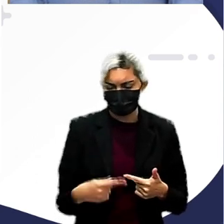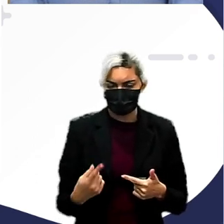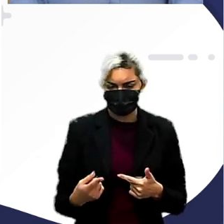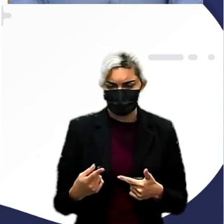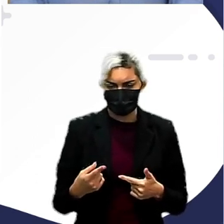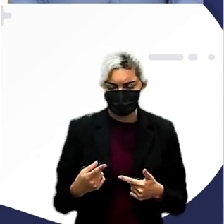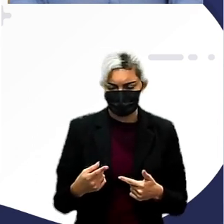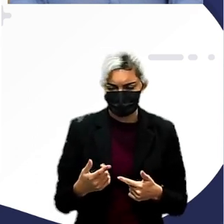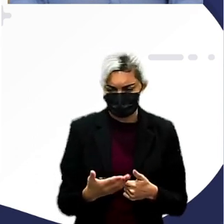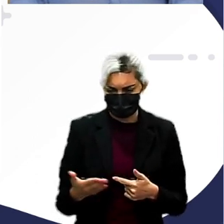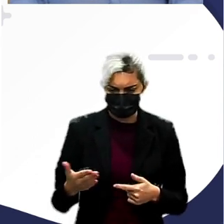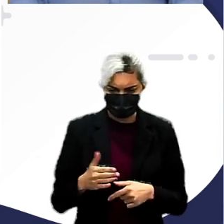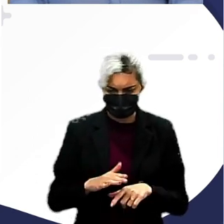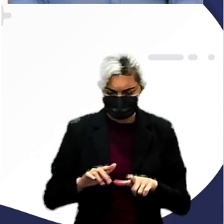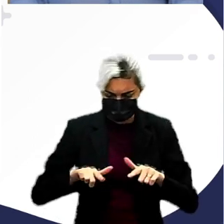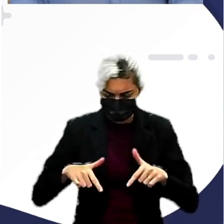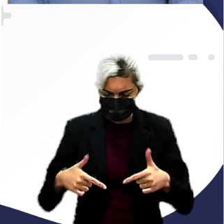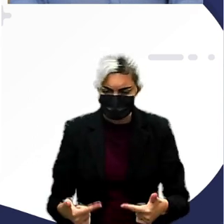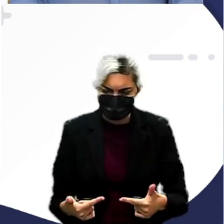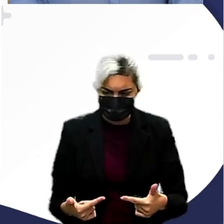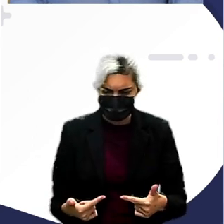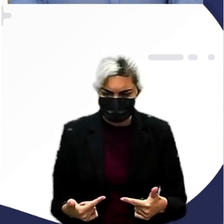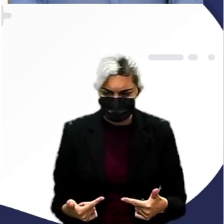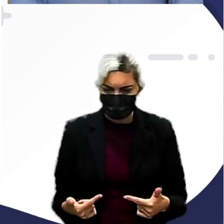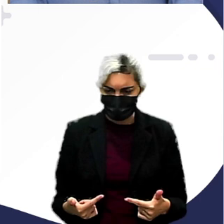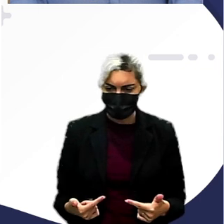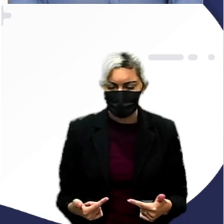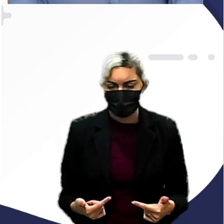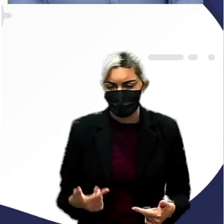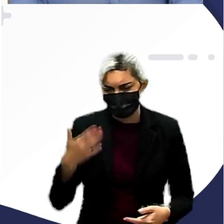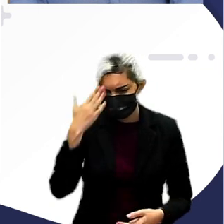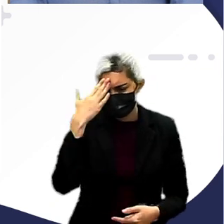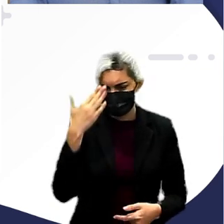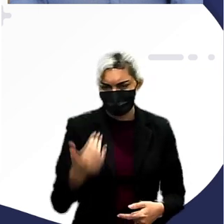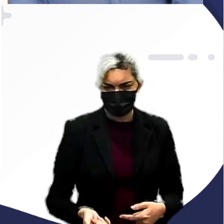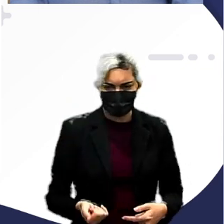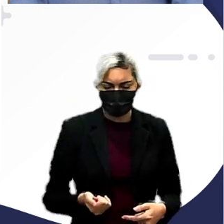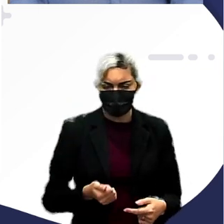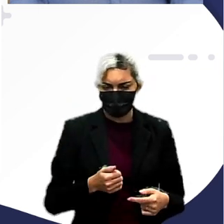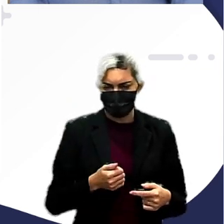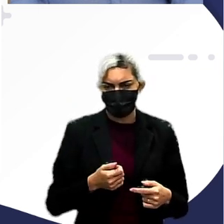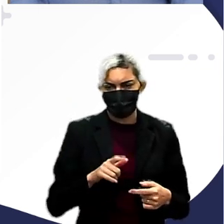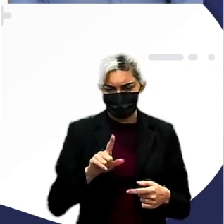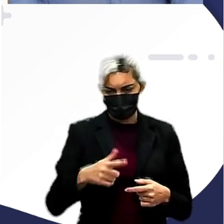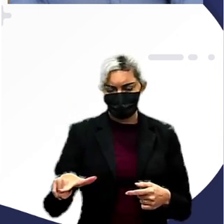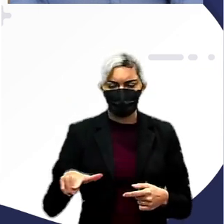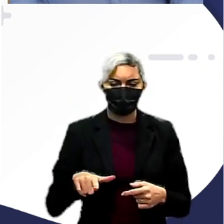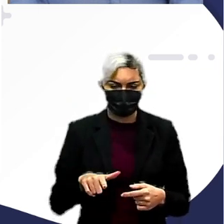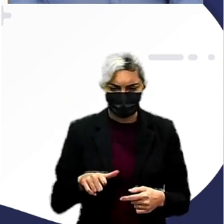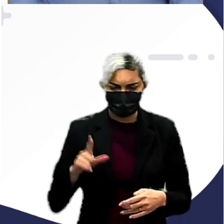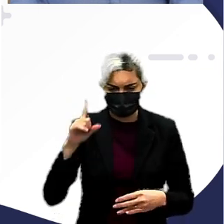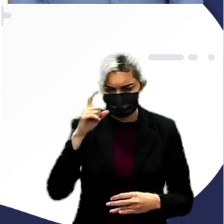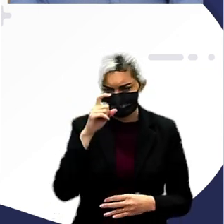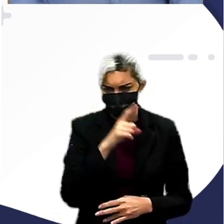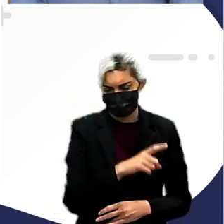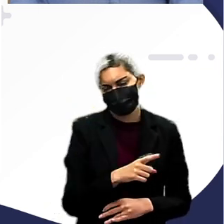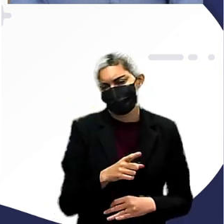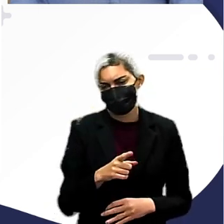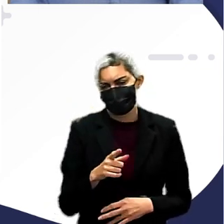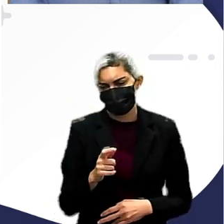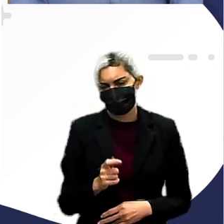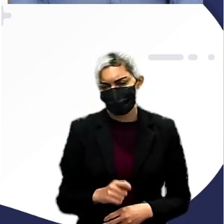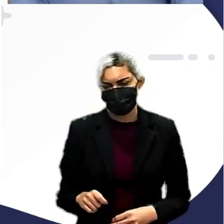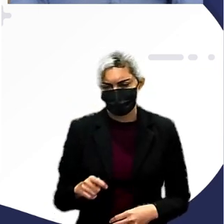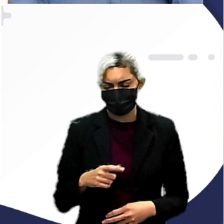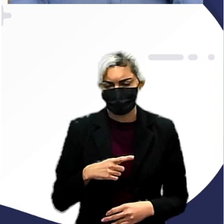de maneira, tomar iniciativa, né? Saber delegar é uma outra grande dificuldade das